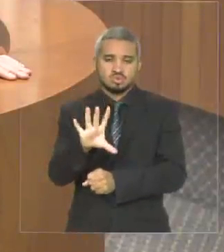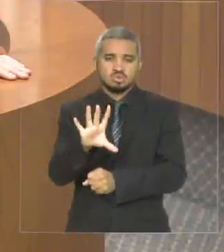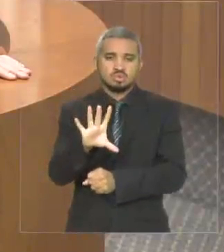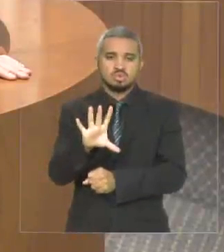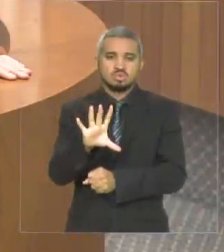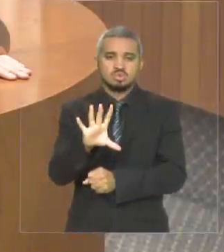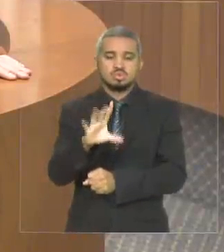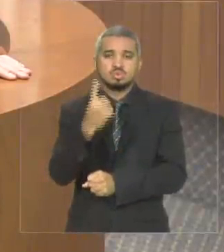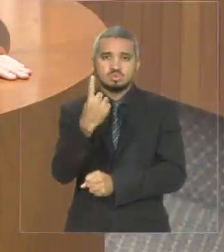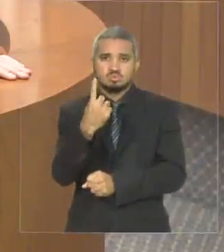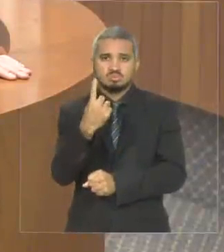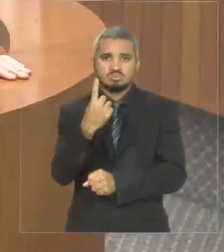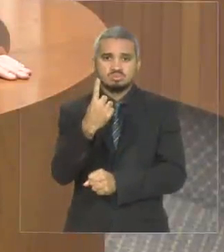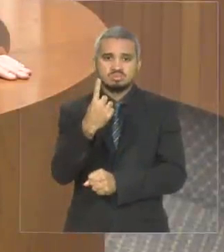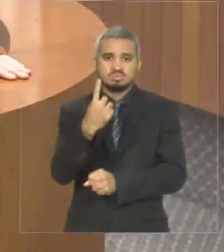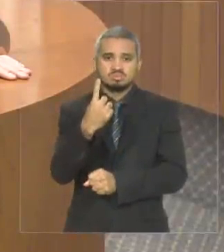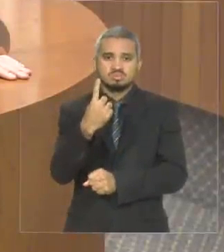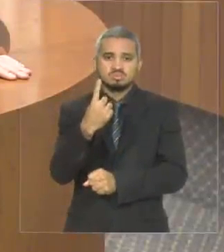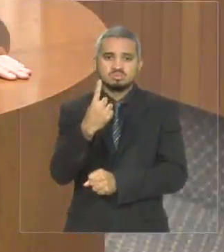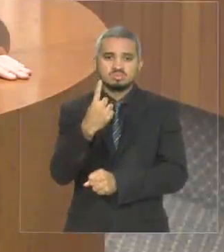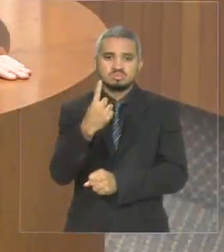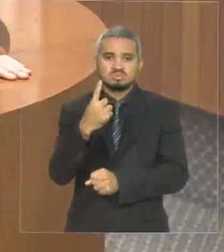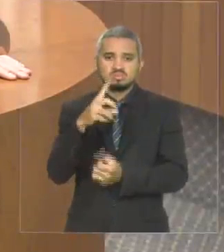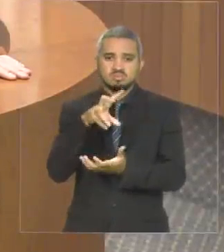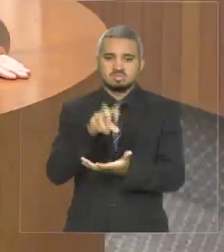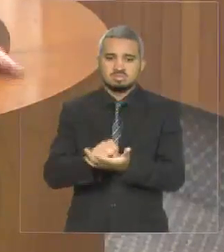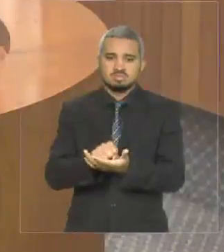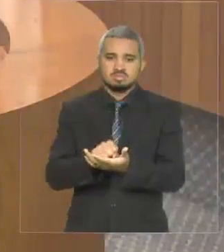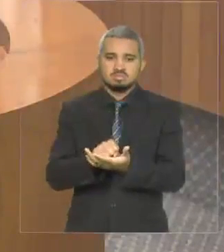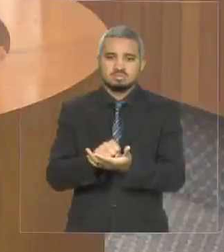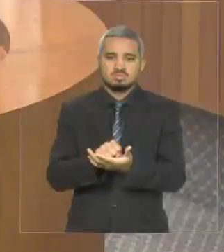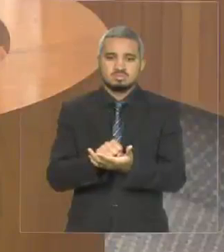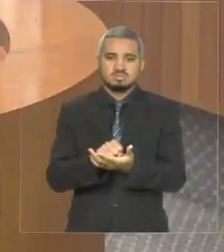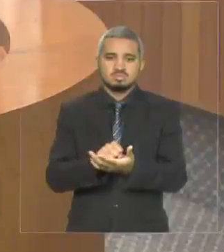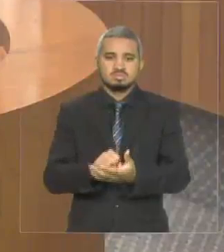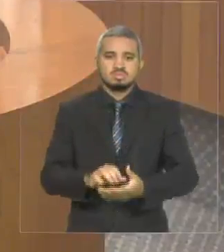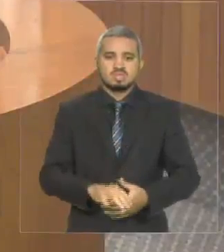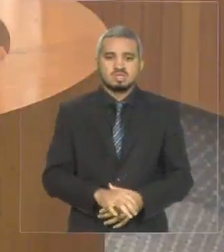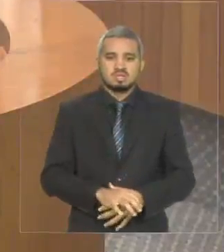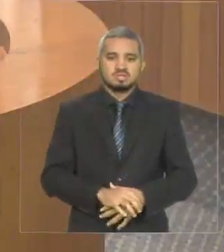dessa matrícula. Portanto, é singular, dessa matrícula.